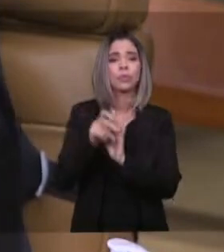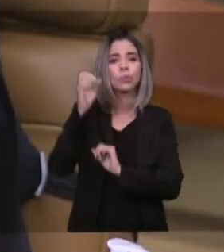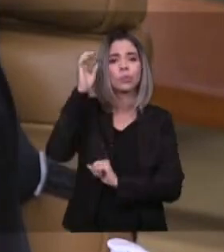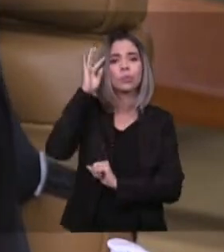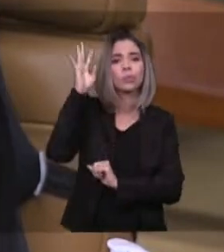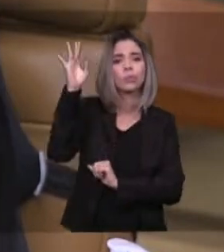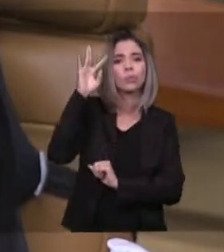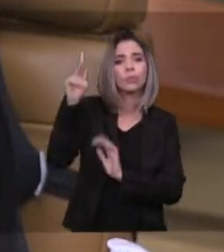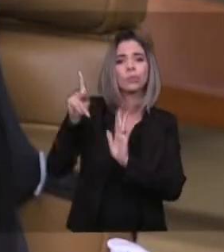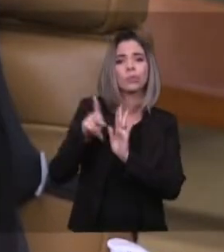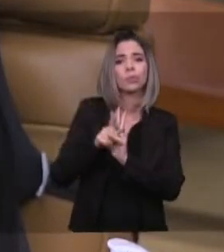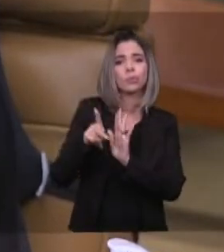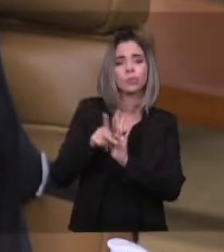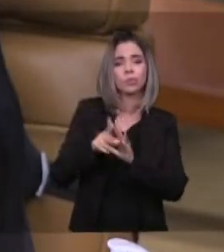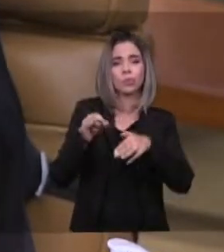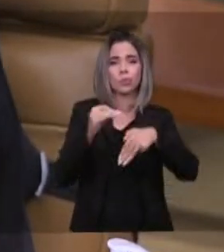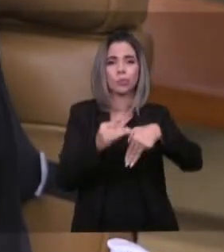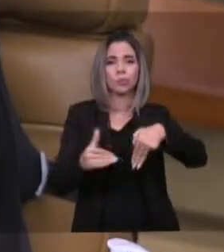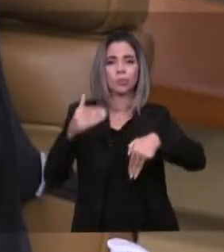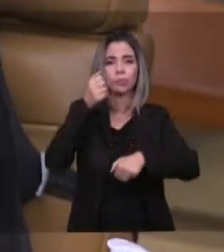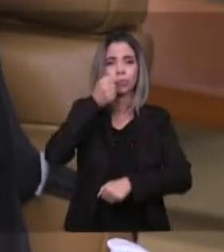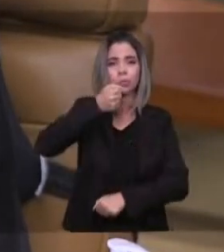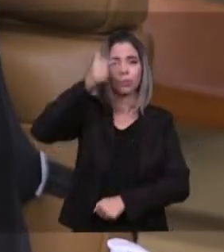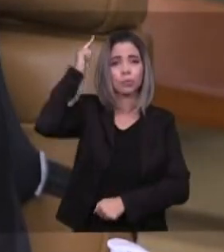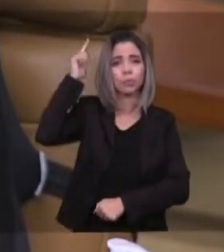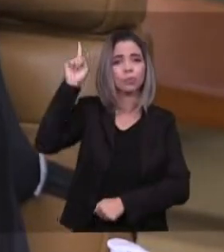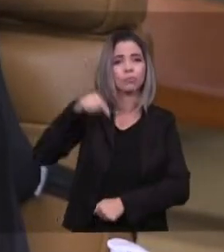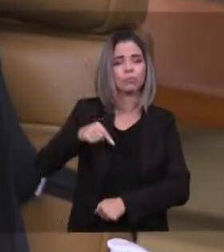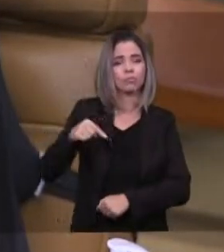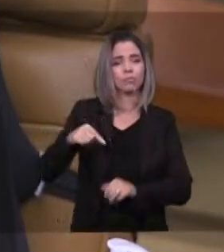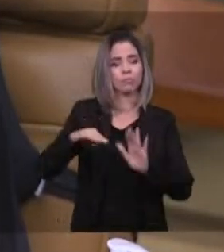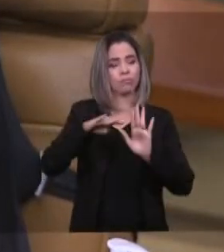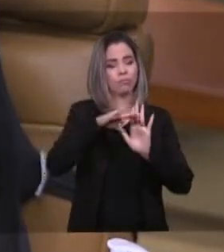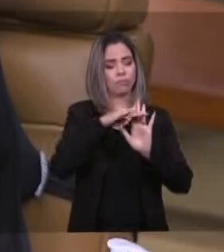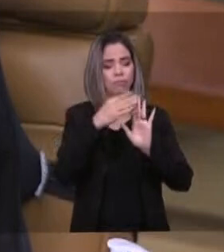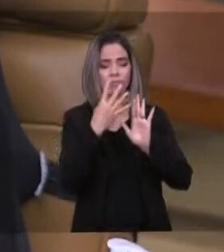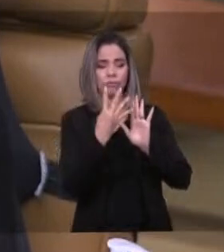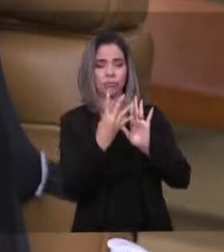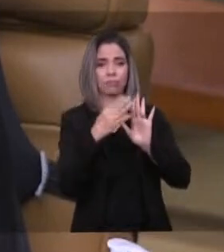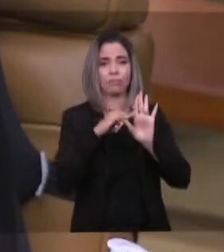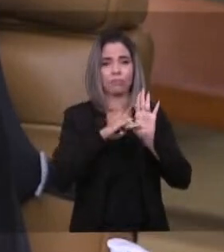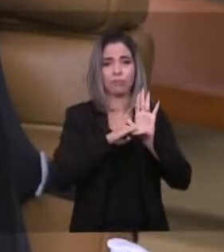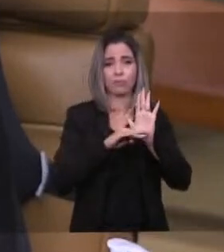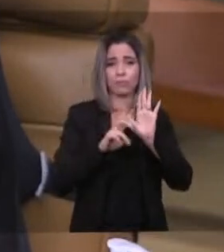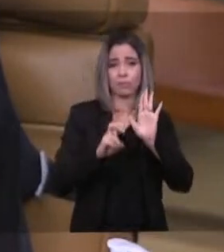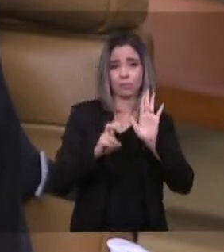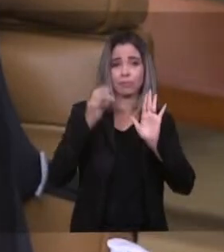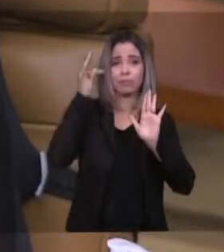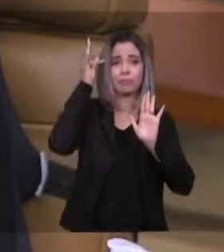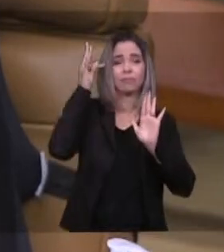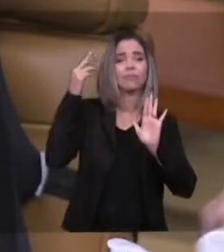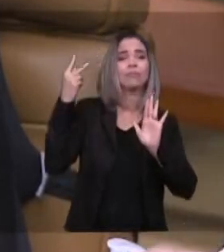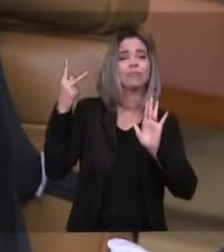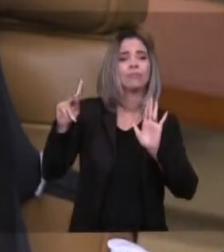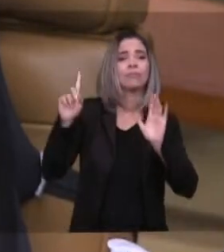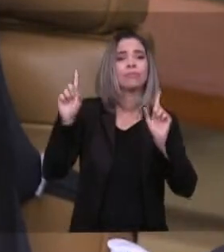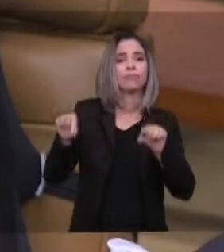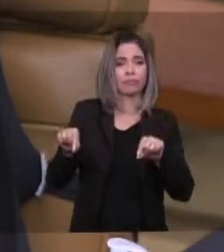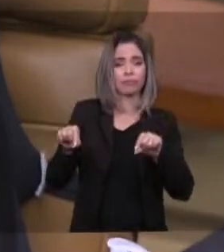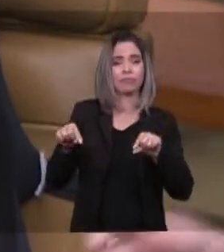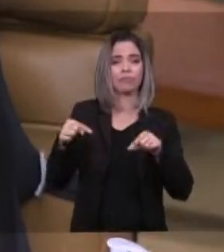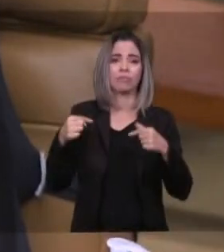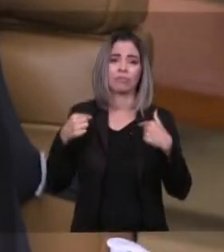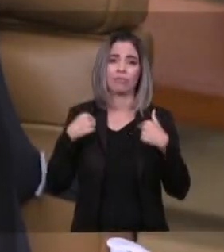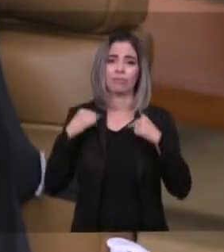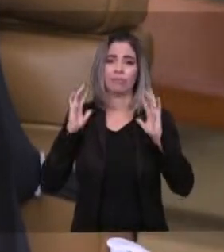trazida pelo ministro Alexandre de Moraes, basicamente nos itens 4 e 5 de sua tese, que, como havia